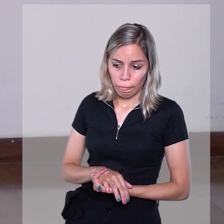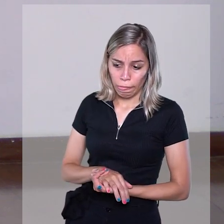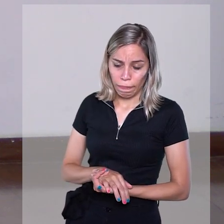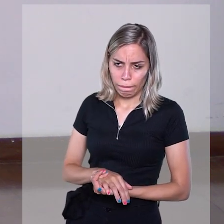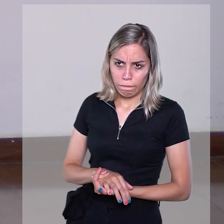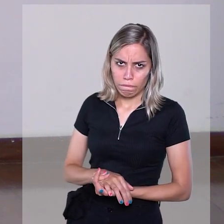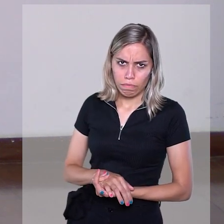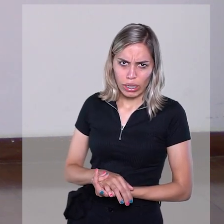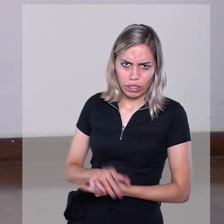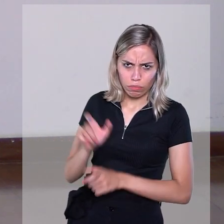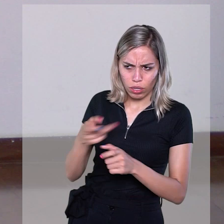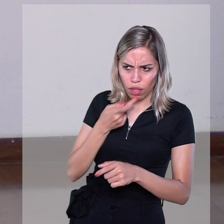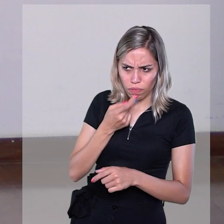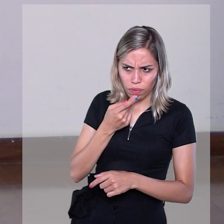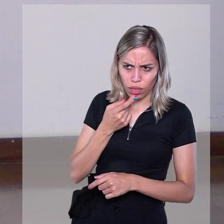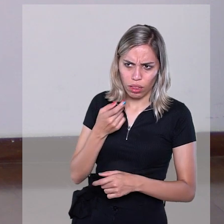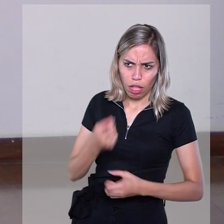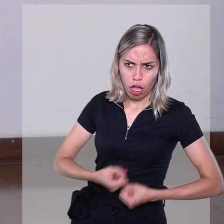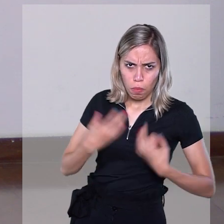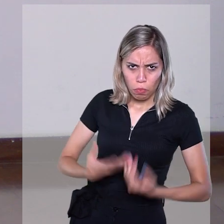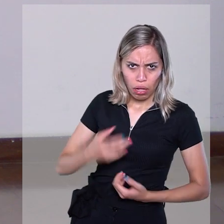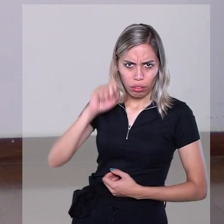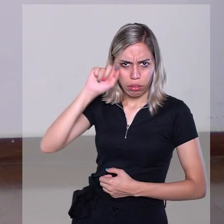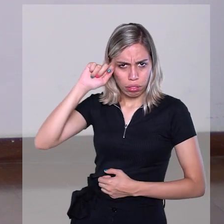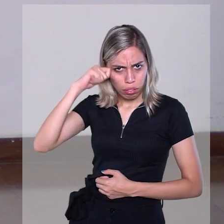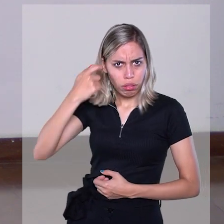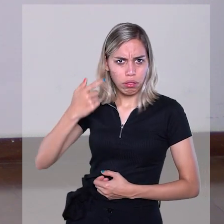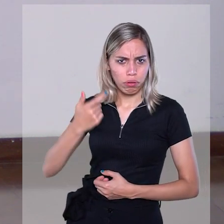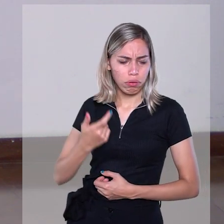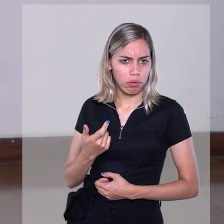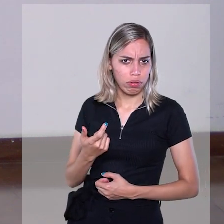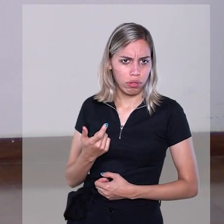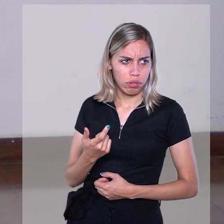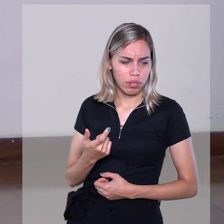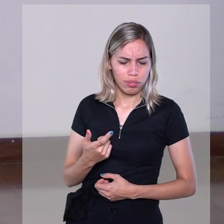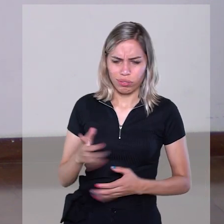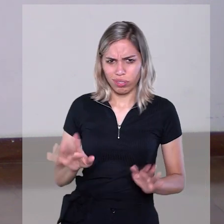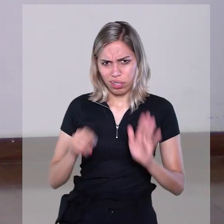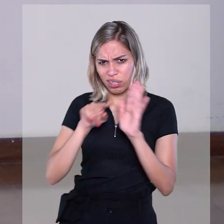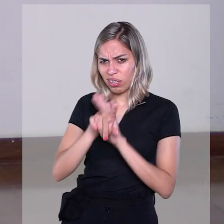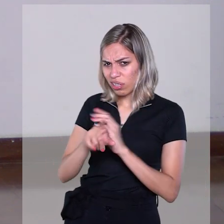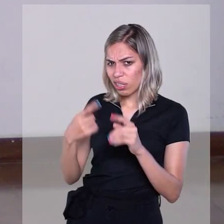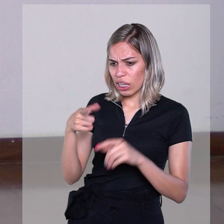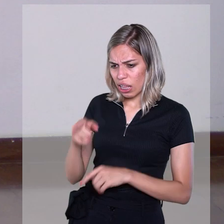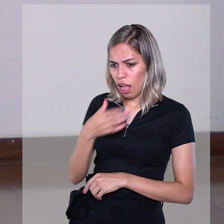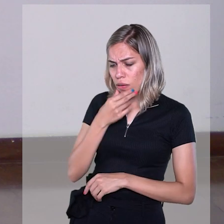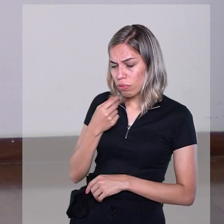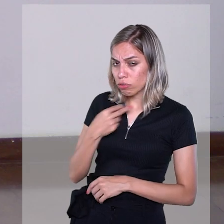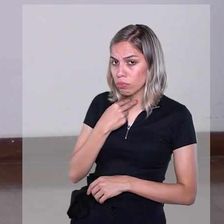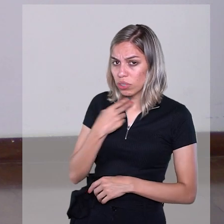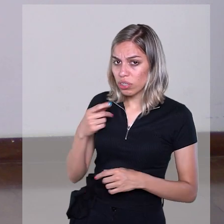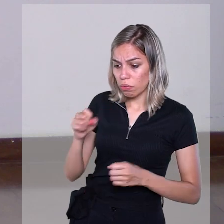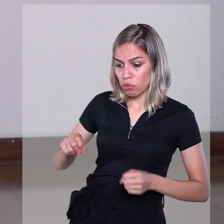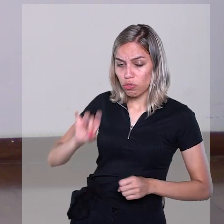ser negro? Ele não pode ser só o maior poeta simbolista brasileiro? Ele não pode ser só o poeta que vai atravessar as